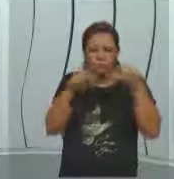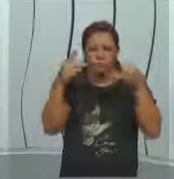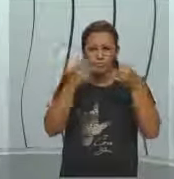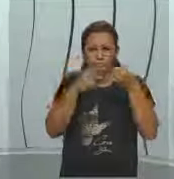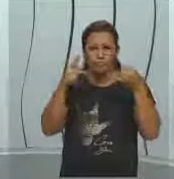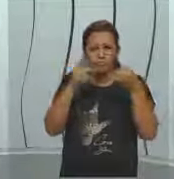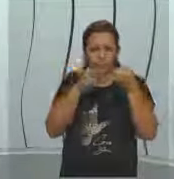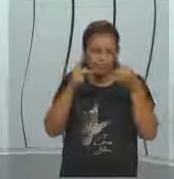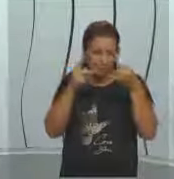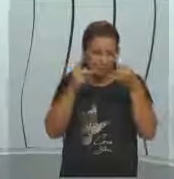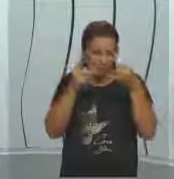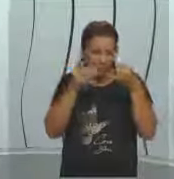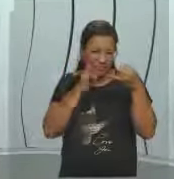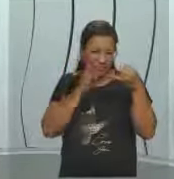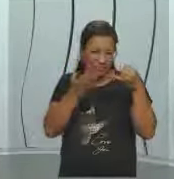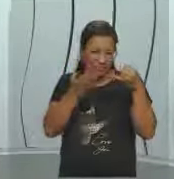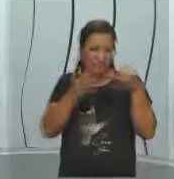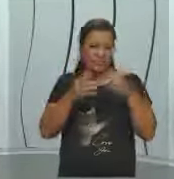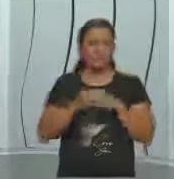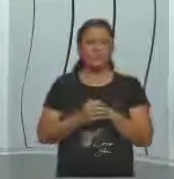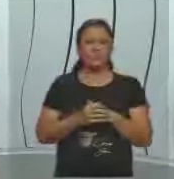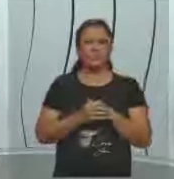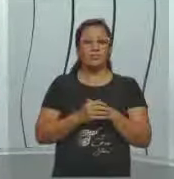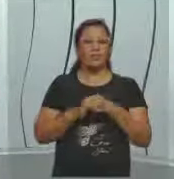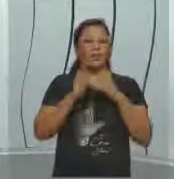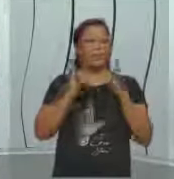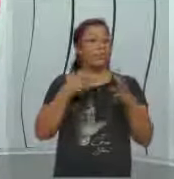certo? Seria isso. Então, eu já dei para